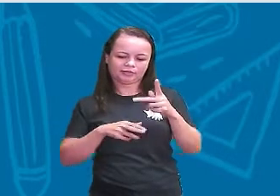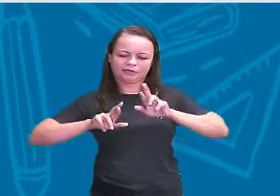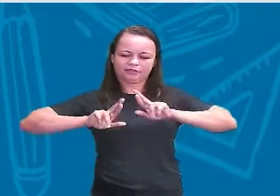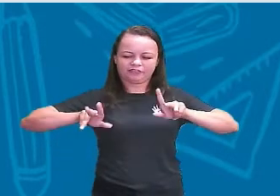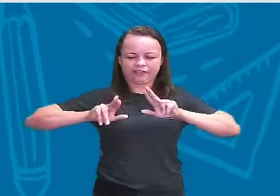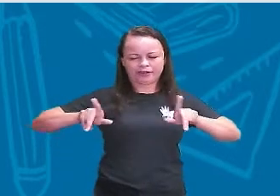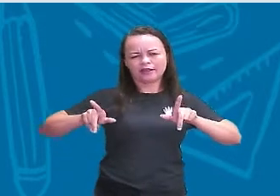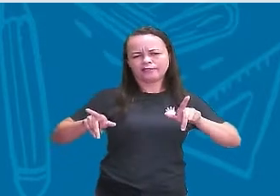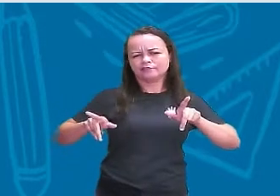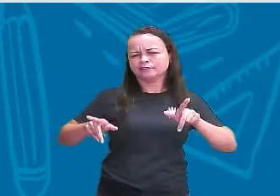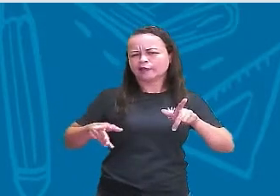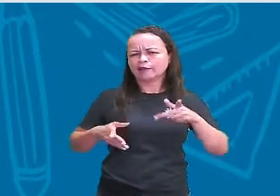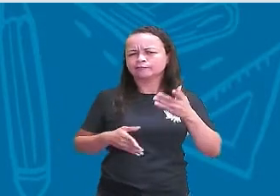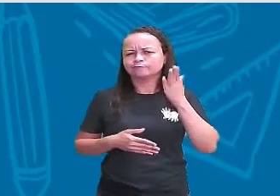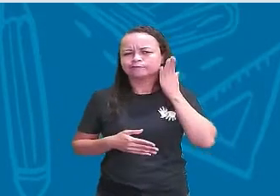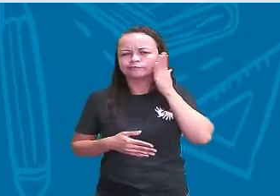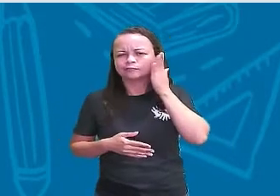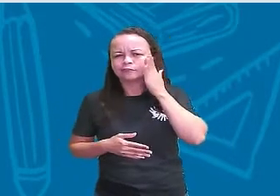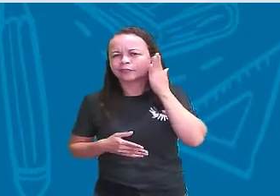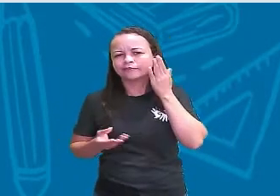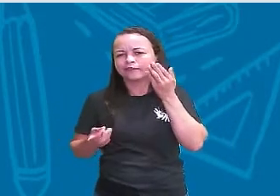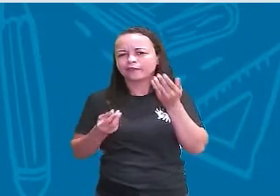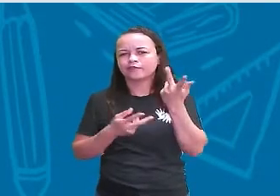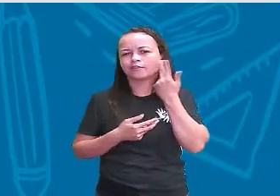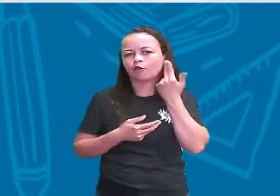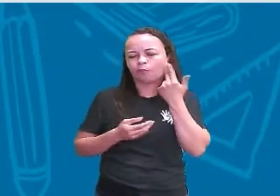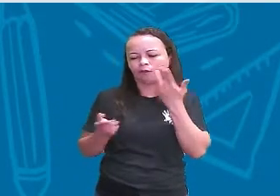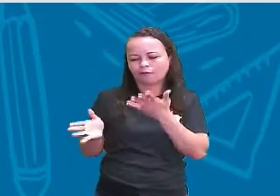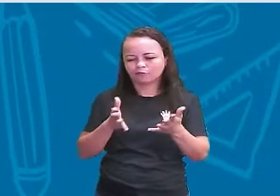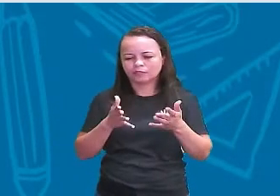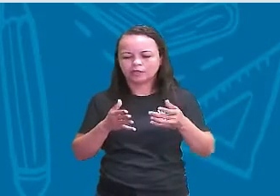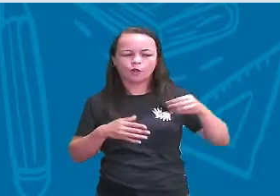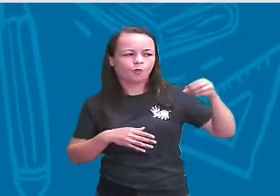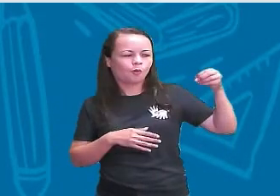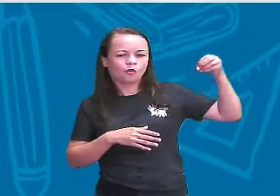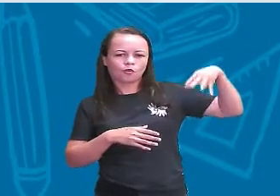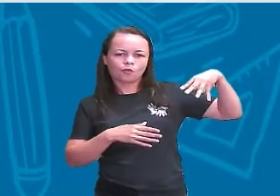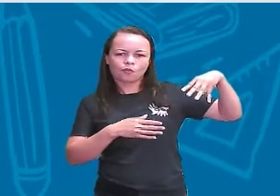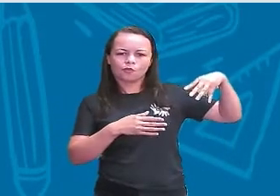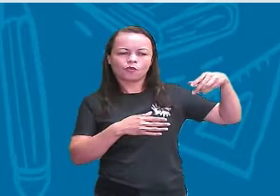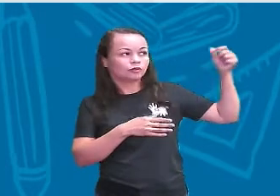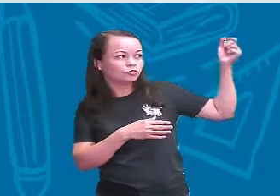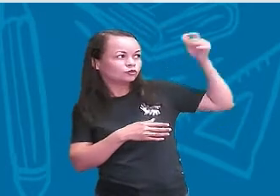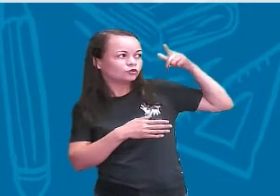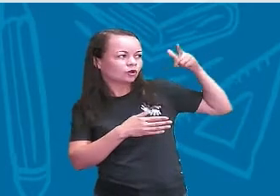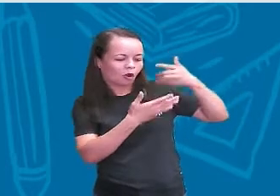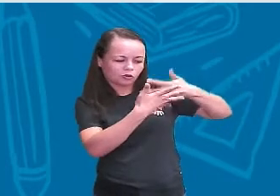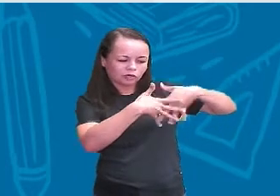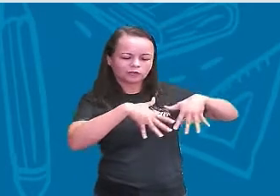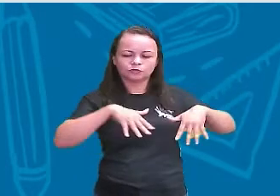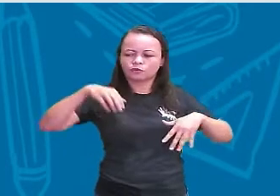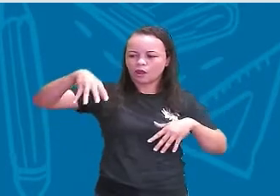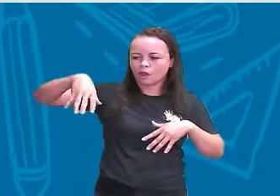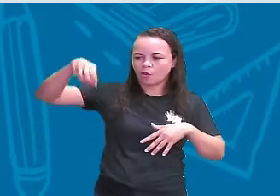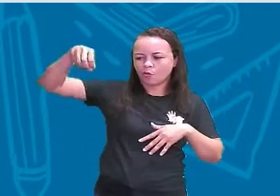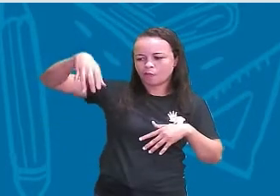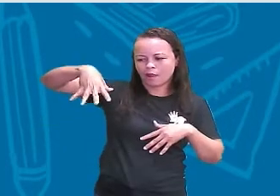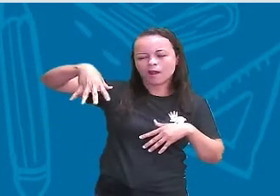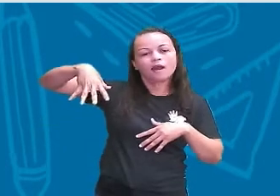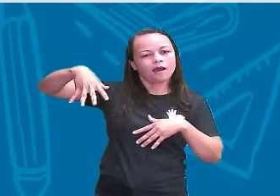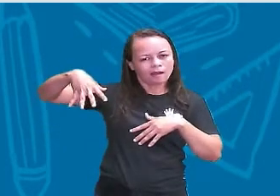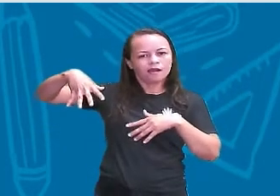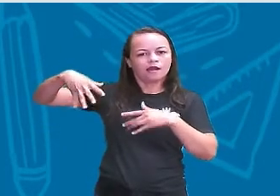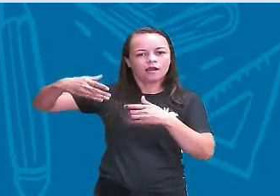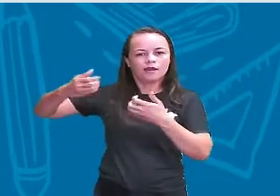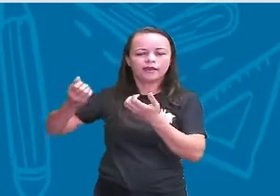de ser entendida do que viria a ser uma fonte de luz artificial e uma fonte de luz natural. E analisando o